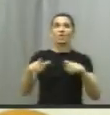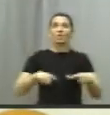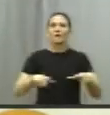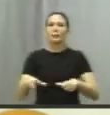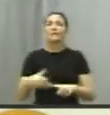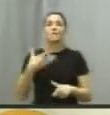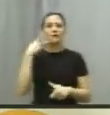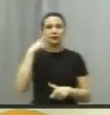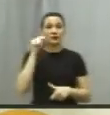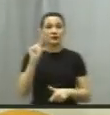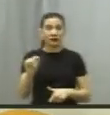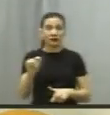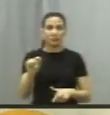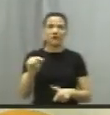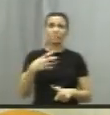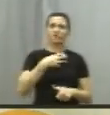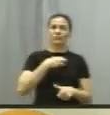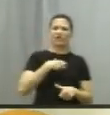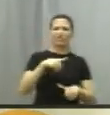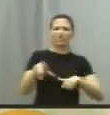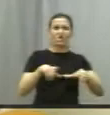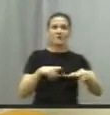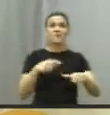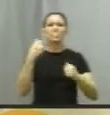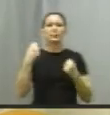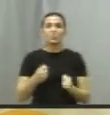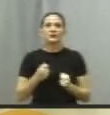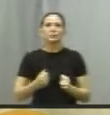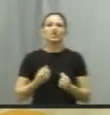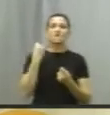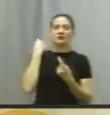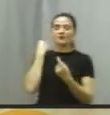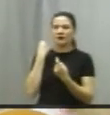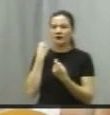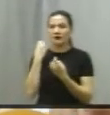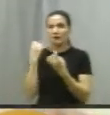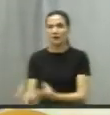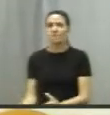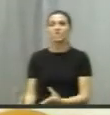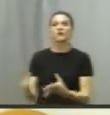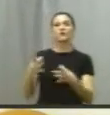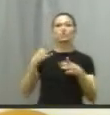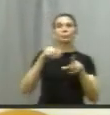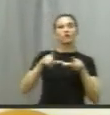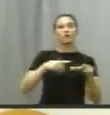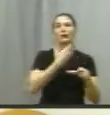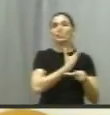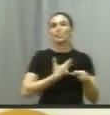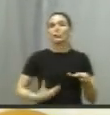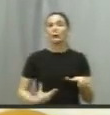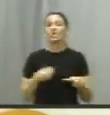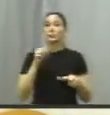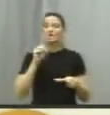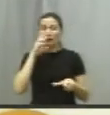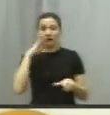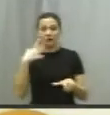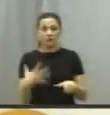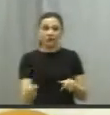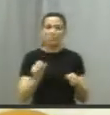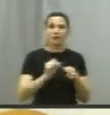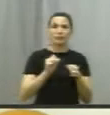jeito que o Boi está dizendo, acho que ele deve ser demitido a bem do serviço público. E se as denúncias que ele fez